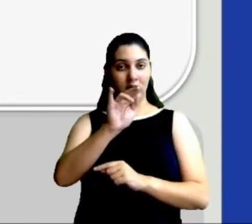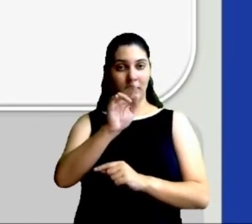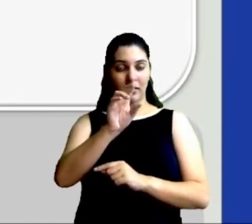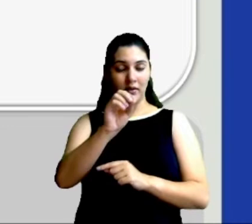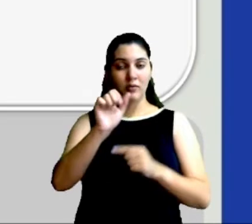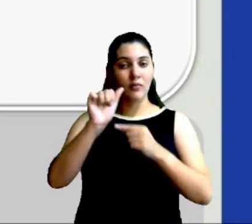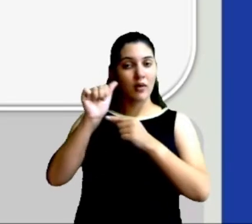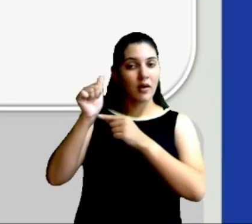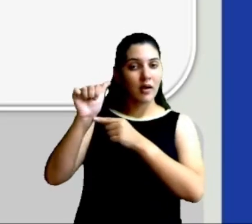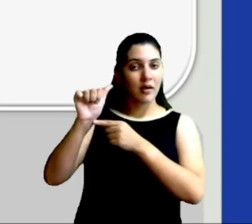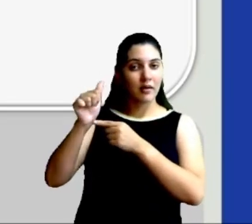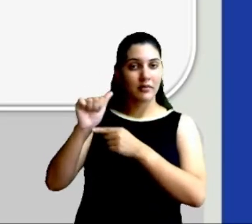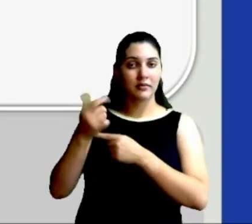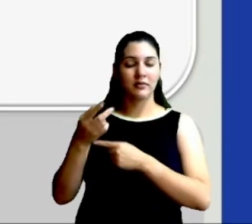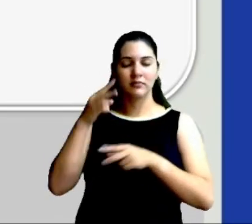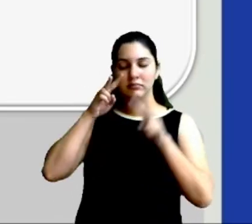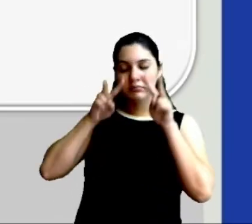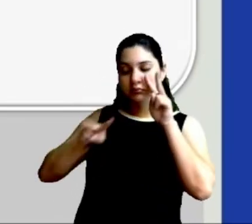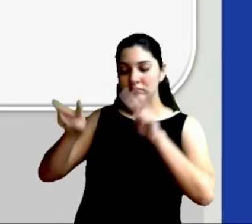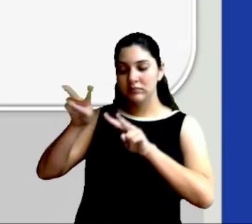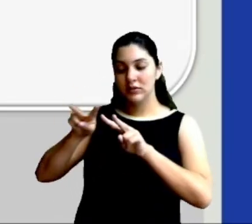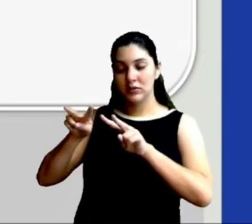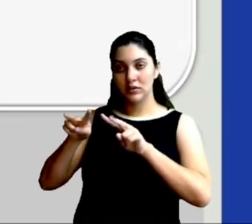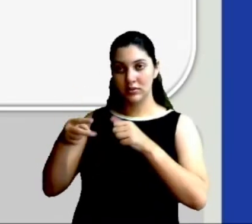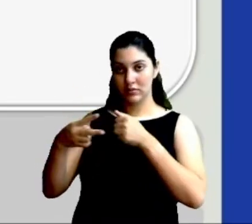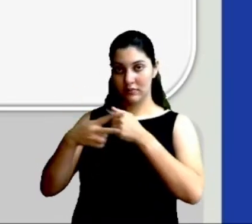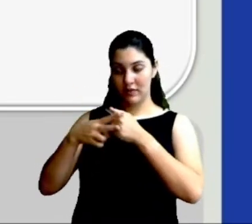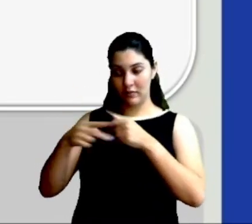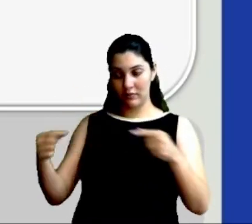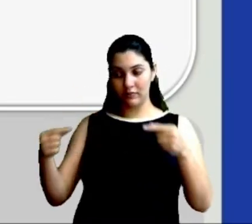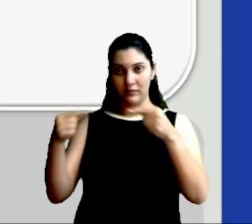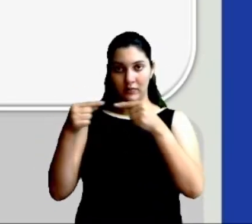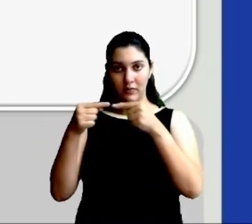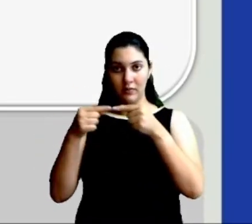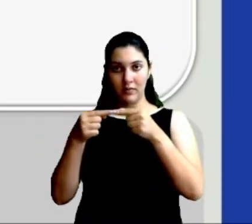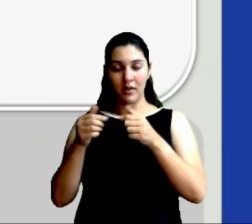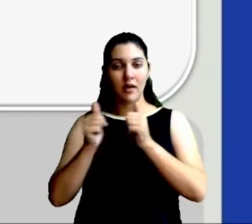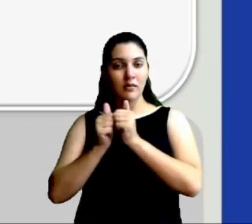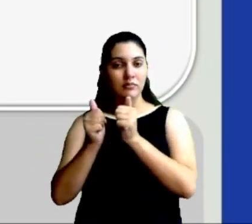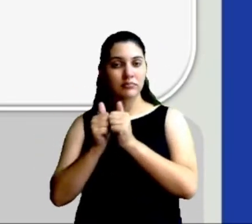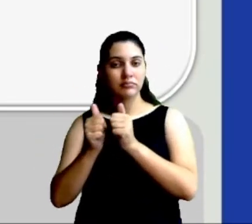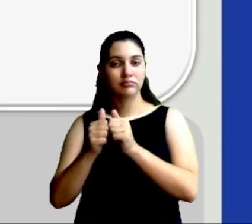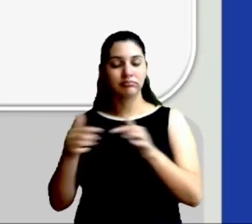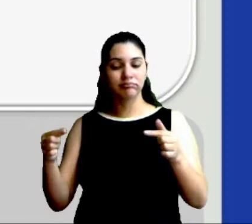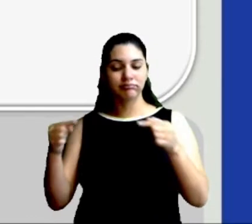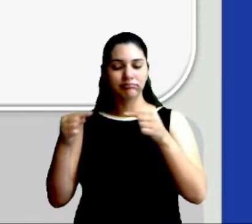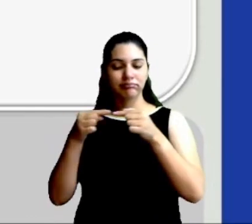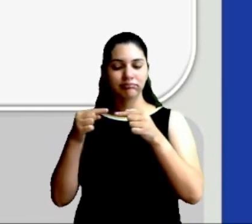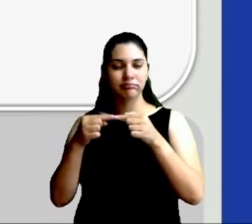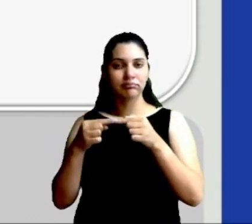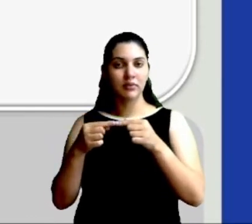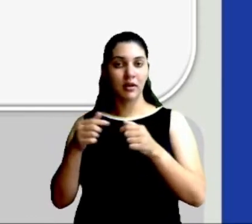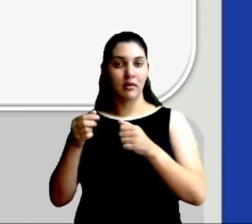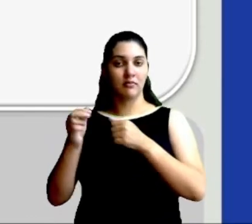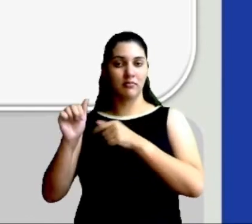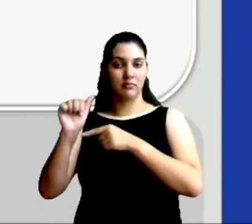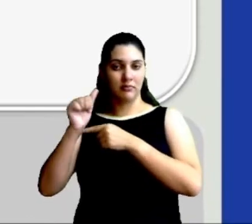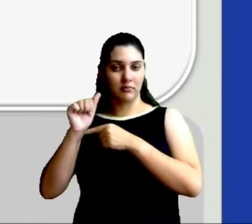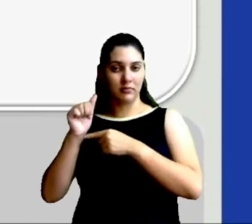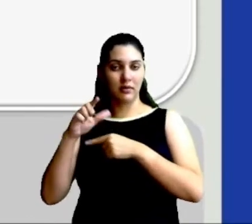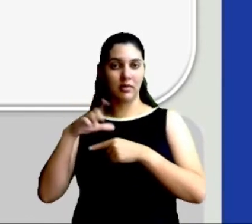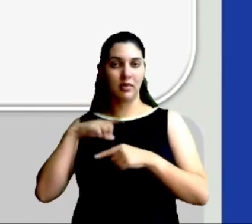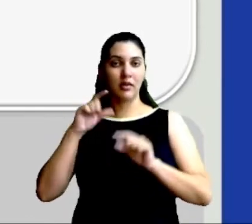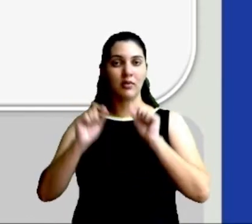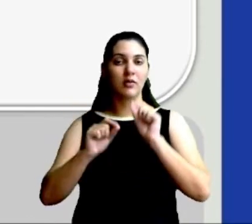você vai dar uma olhadinha para o teu verbo ele combinar com o teu artigo. E olha o exemplo. Os